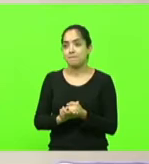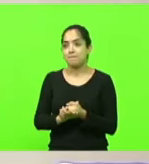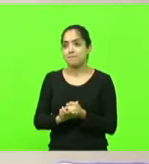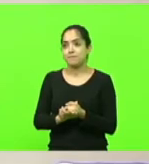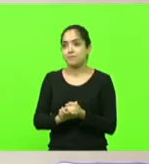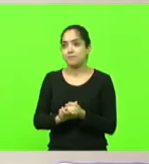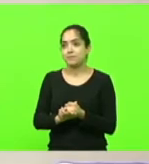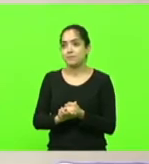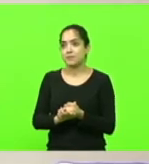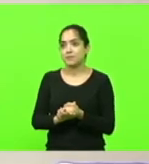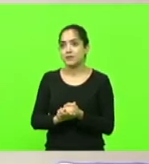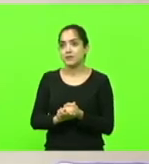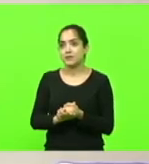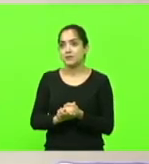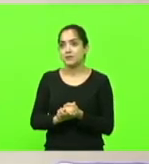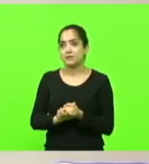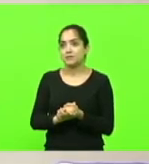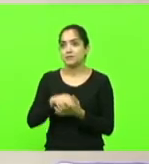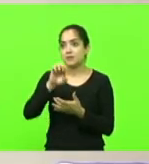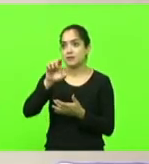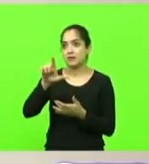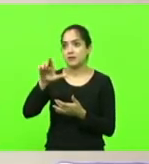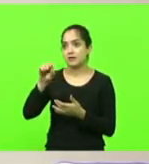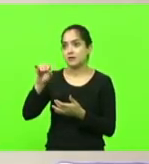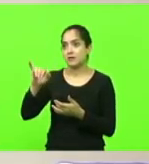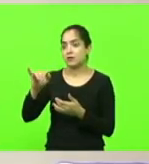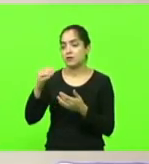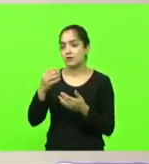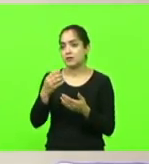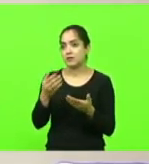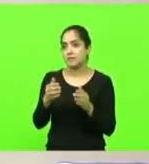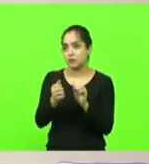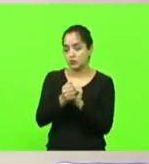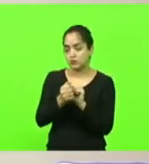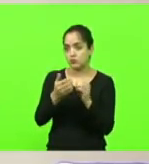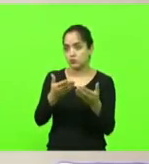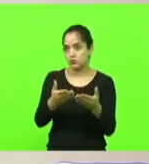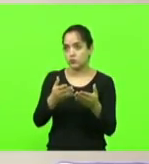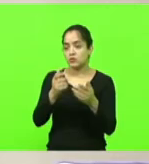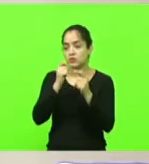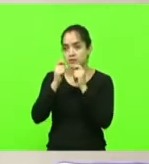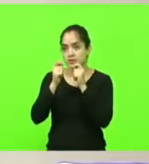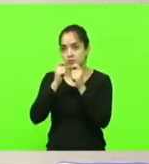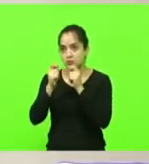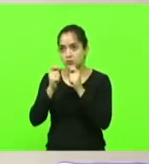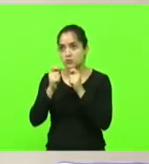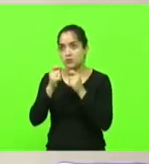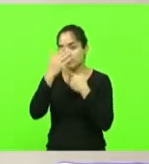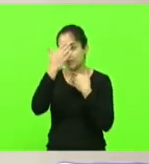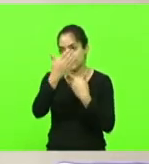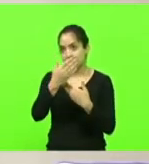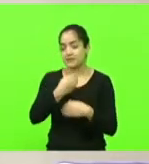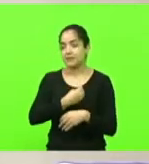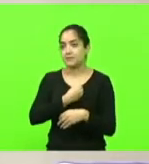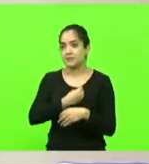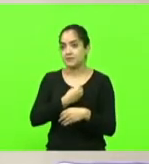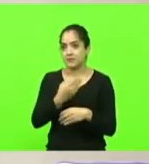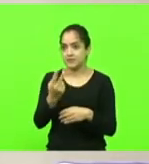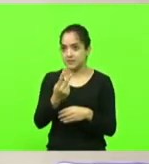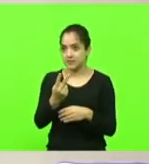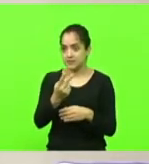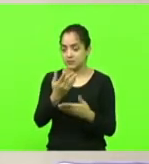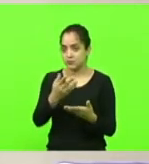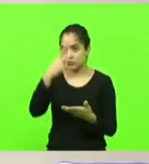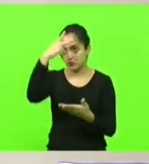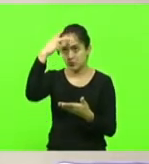O nosso vice-prefeito Eloy, que também está presente aqui, bem junto com a assessora, enfim. Obrigado aí pela visita dos dois